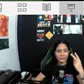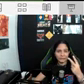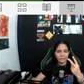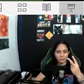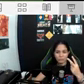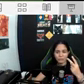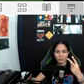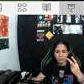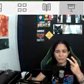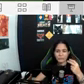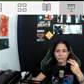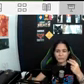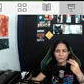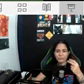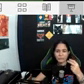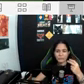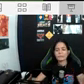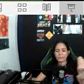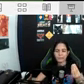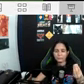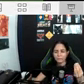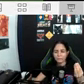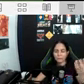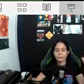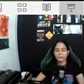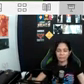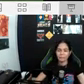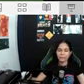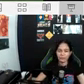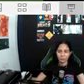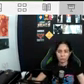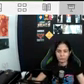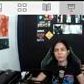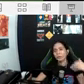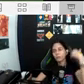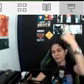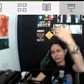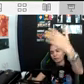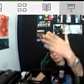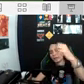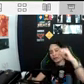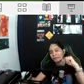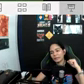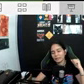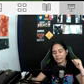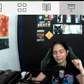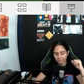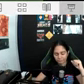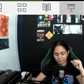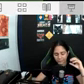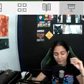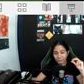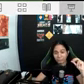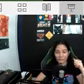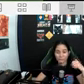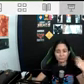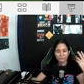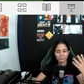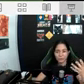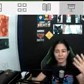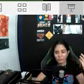Eu poderia fazer de duas formas. Ou duas equipes, uma equipe aqui em João Pessoa e outra equipe lá